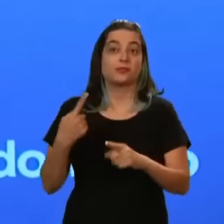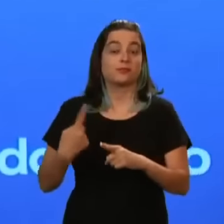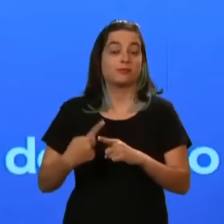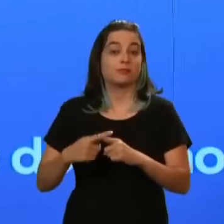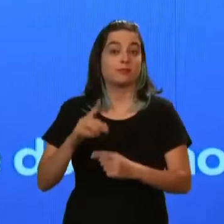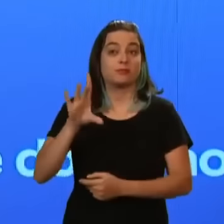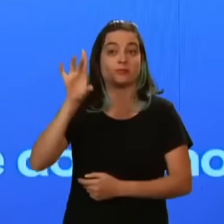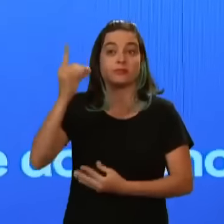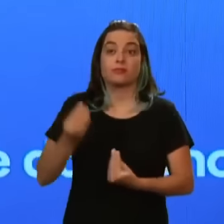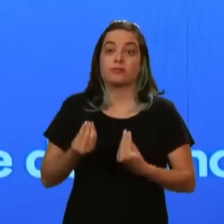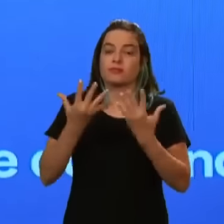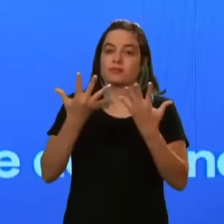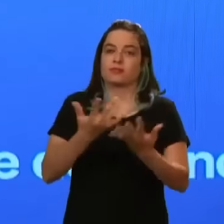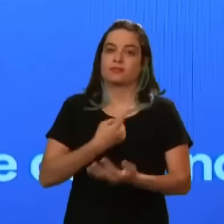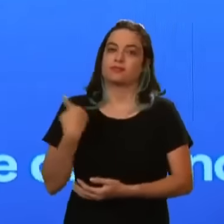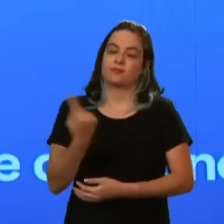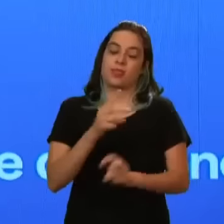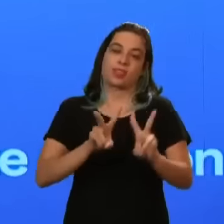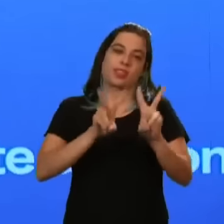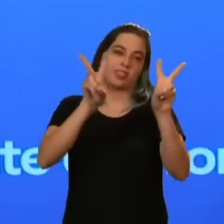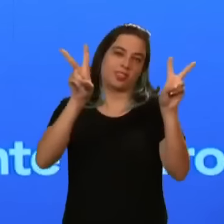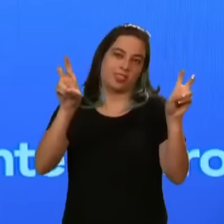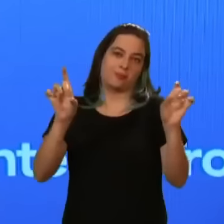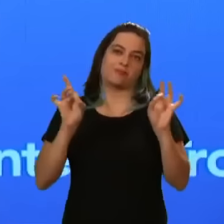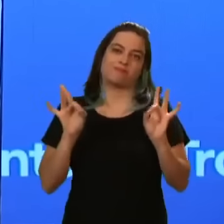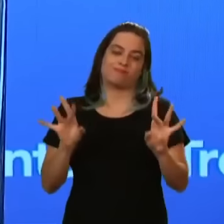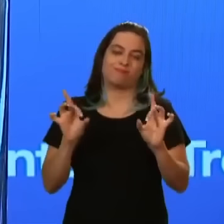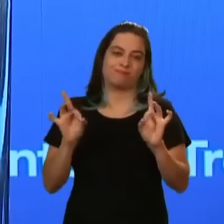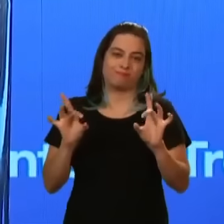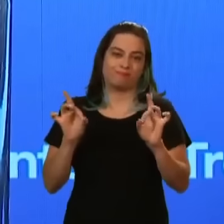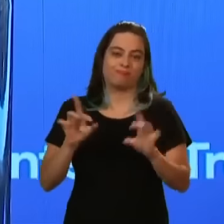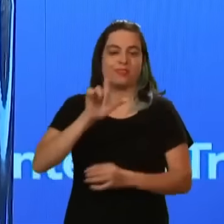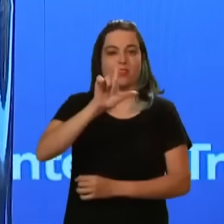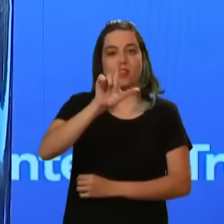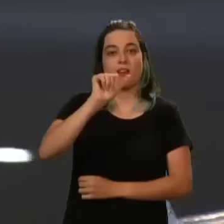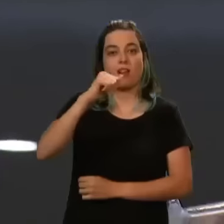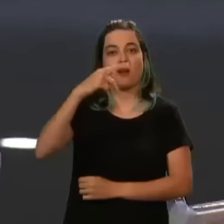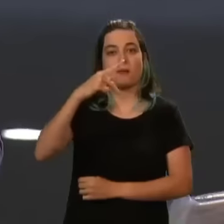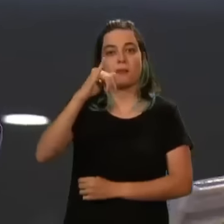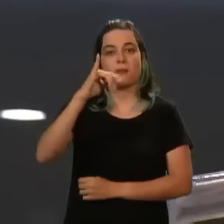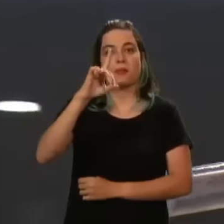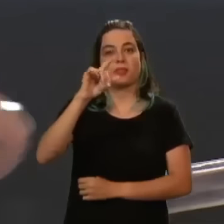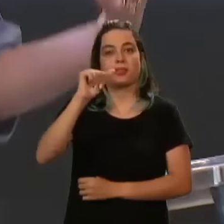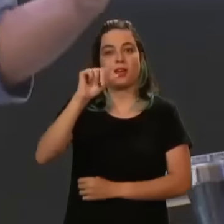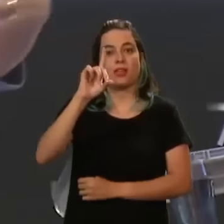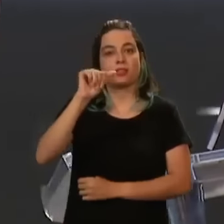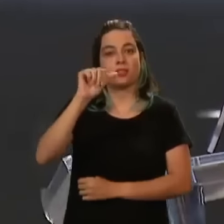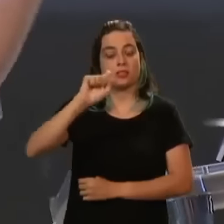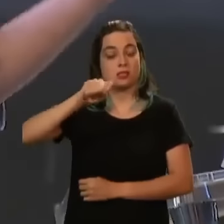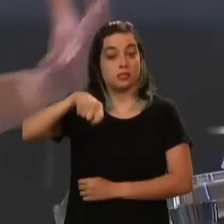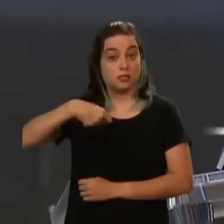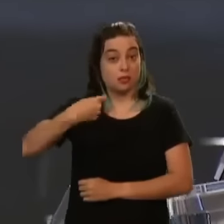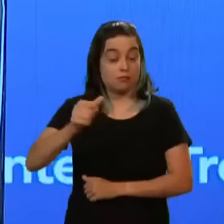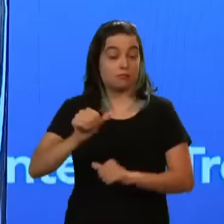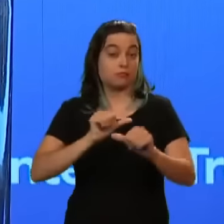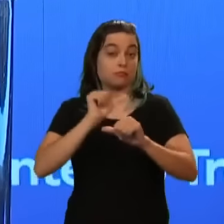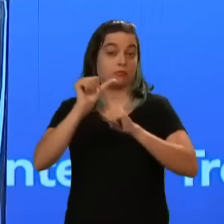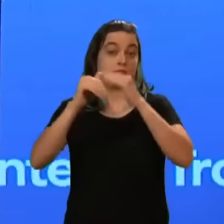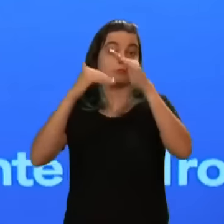deu esse tema tão precioso, lapidadas. E a gente já vai com a